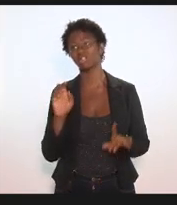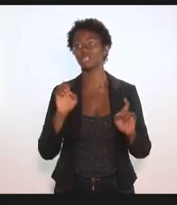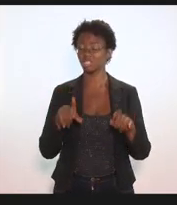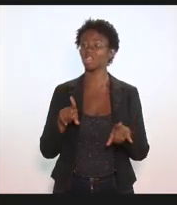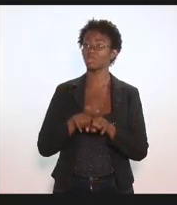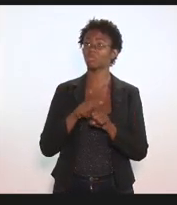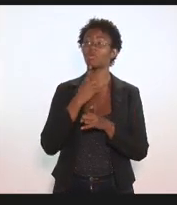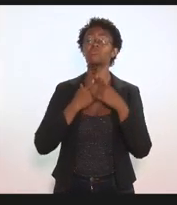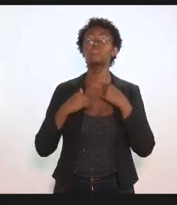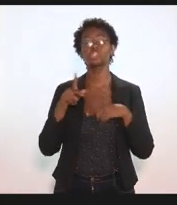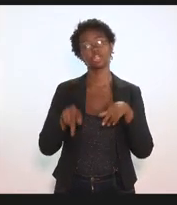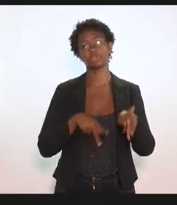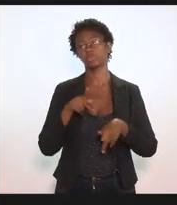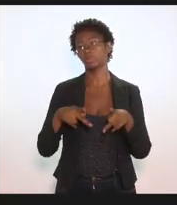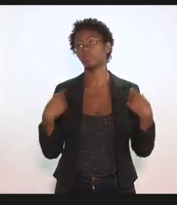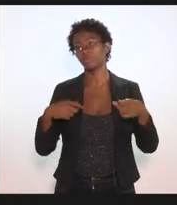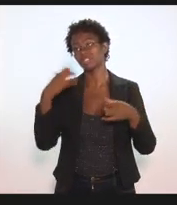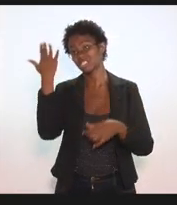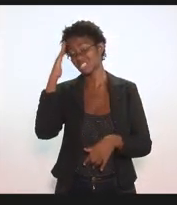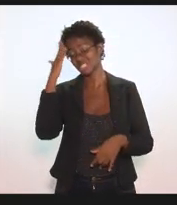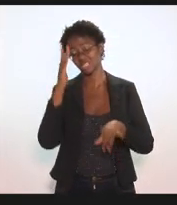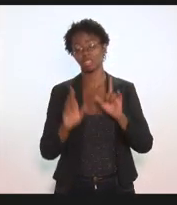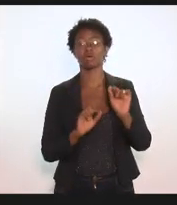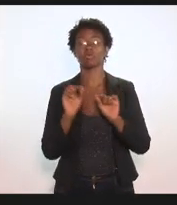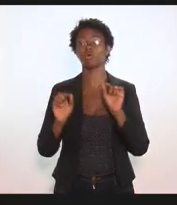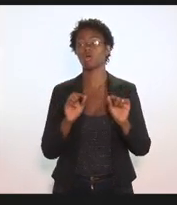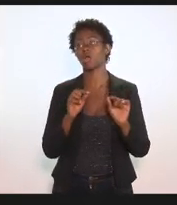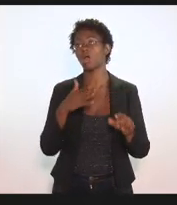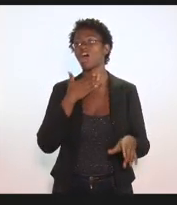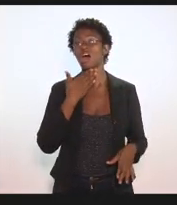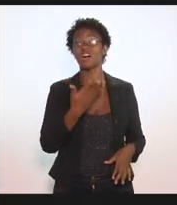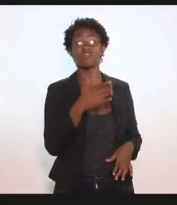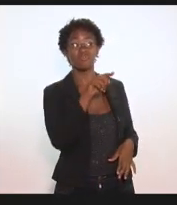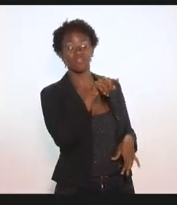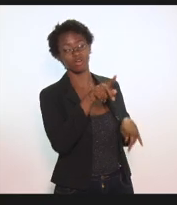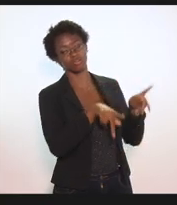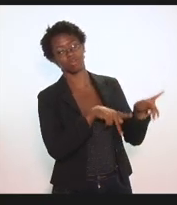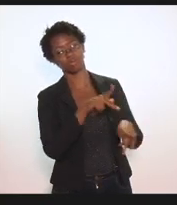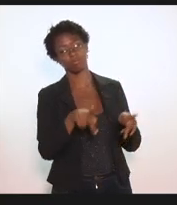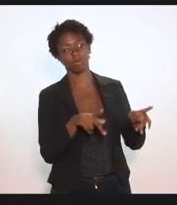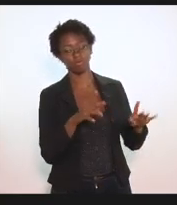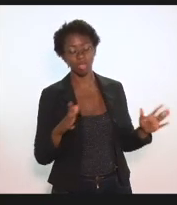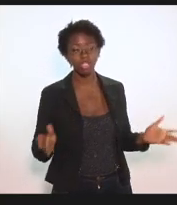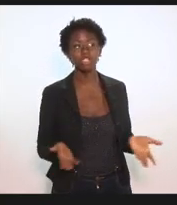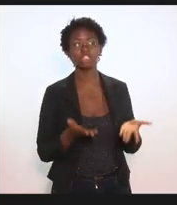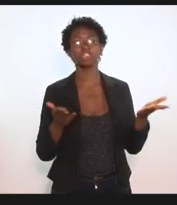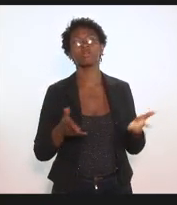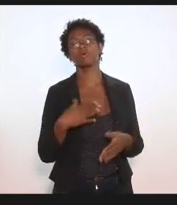precisa entender que a voz do povo é o que faz a gente